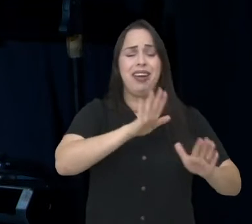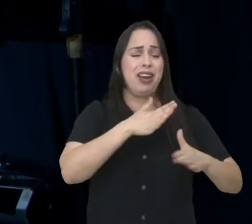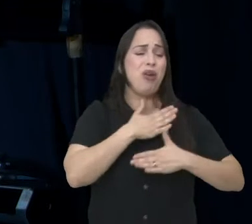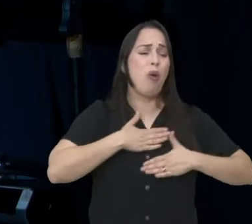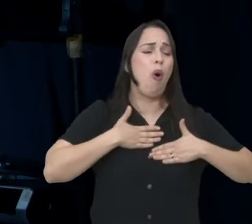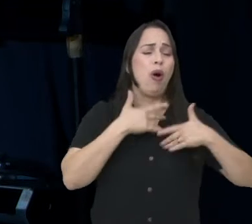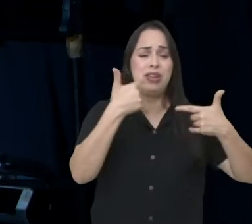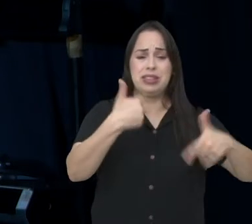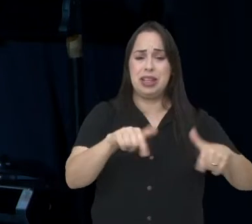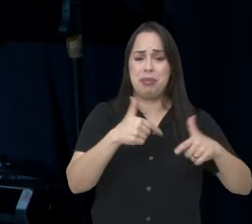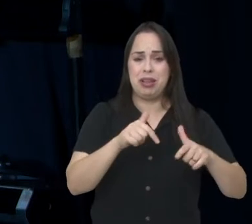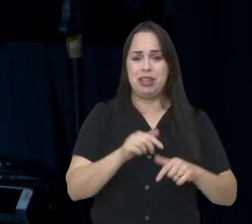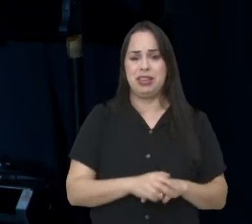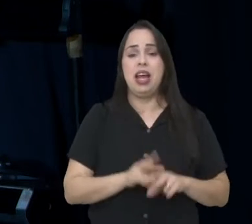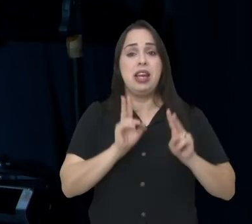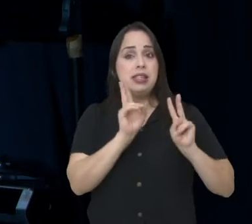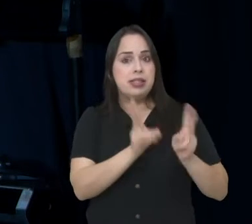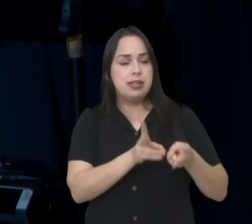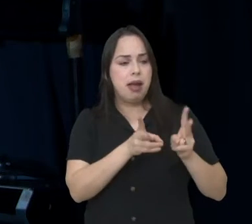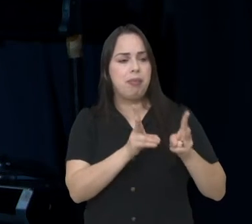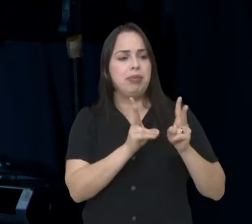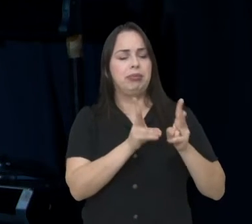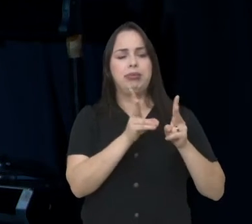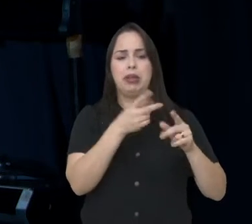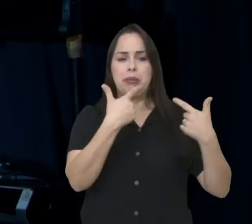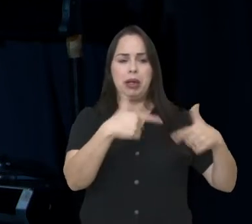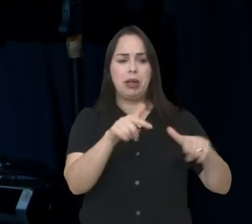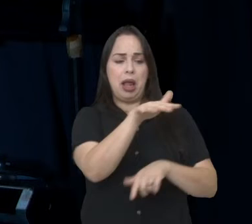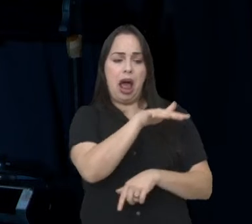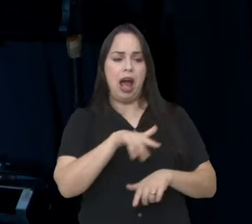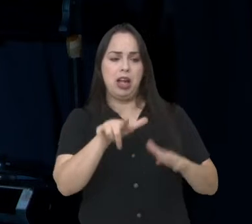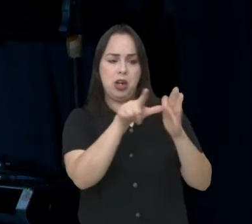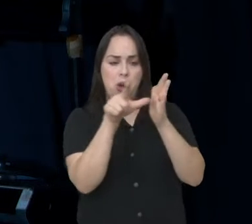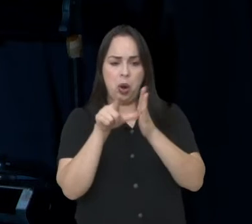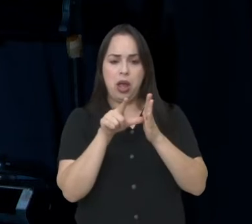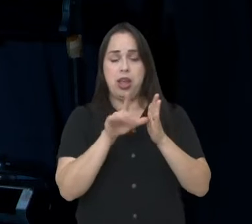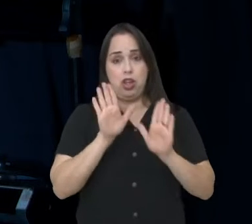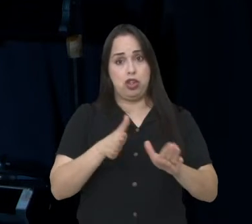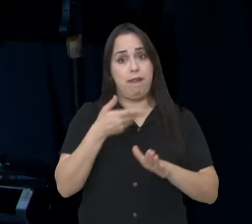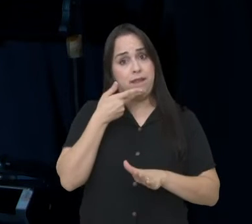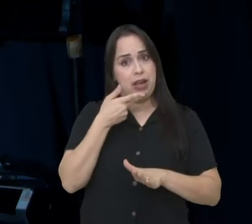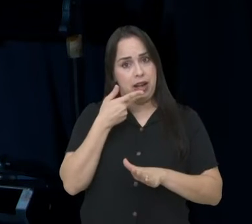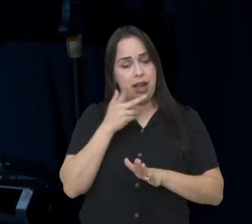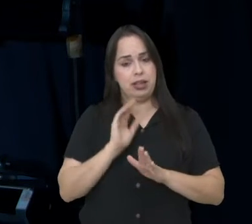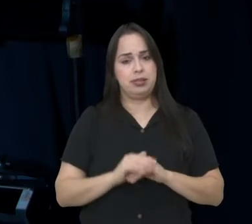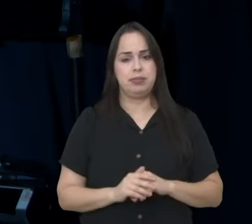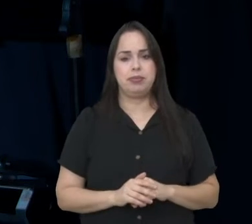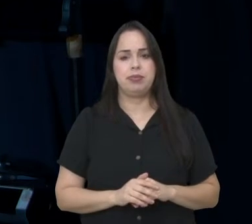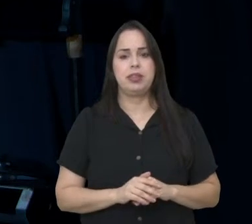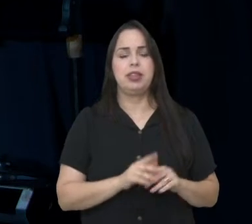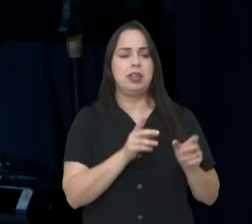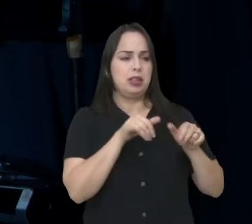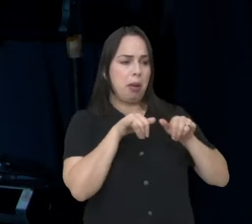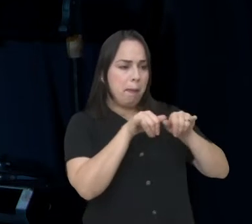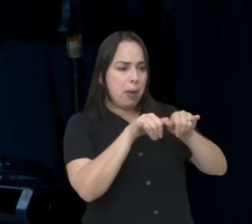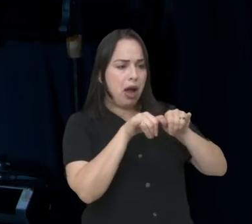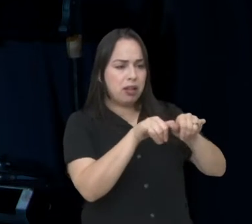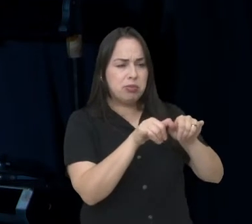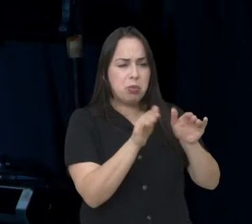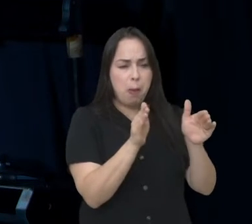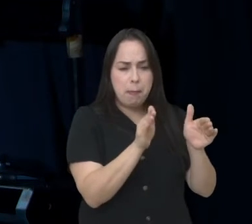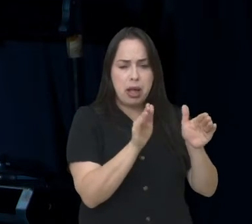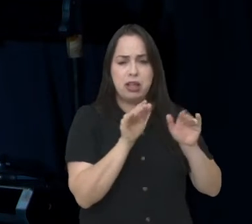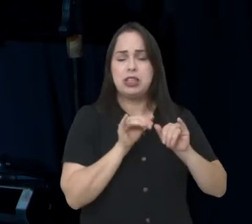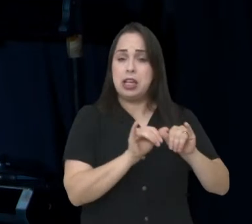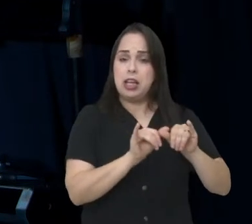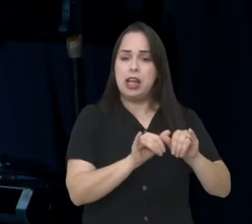né, ele sempre trabalhou com comércio, como eu tinha dito, em mercearia, em mercadinho,